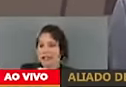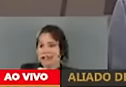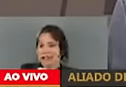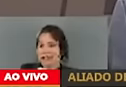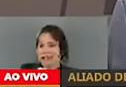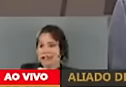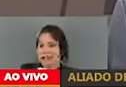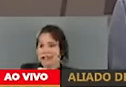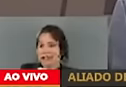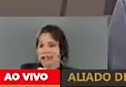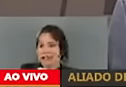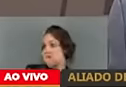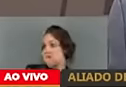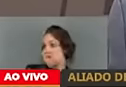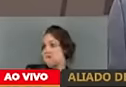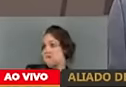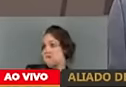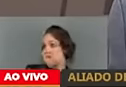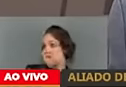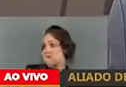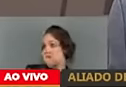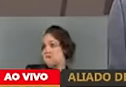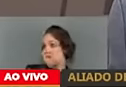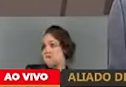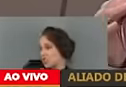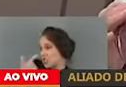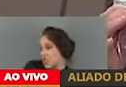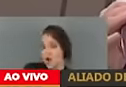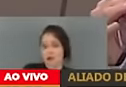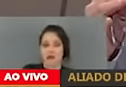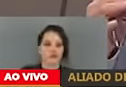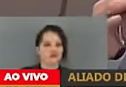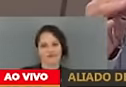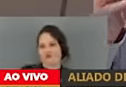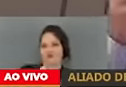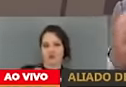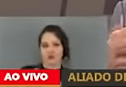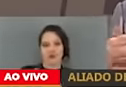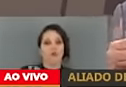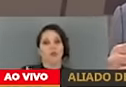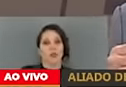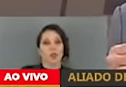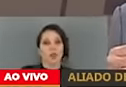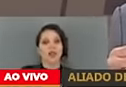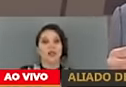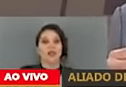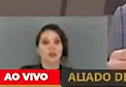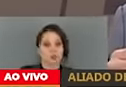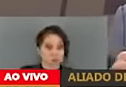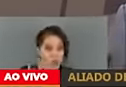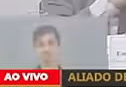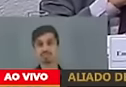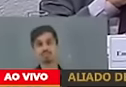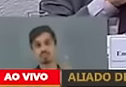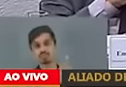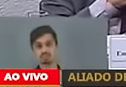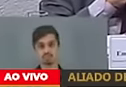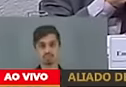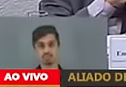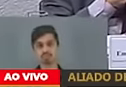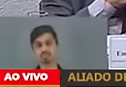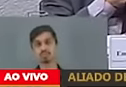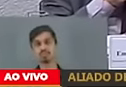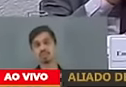ganharam diz que ganharam ganhariam de novo bom mas enfim eh e não e com uma com uma com uma supervisão não